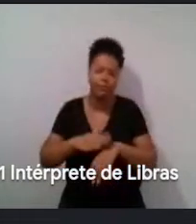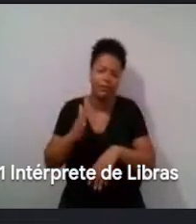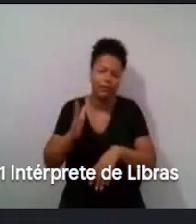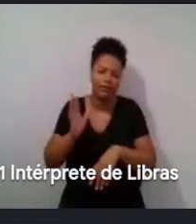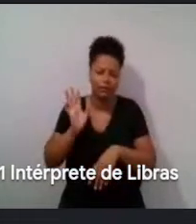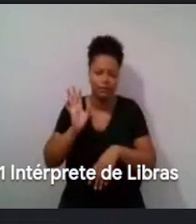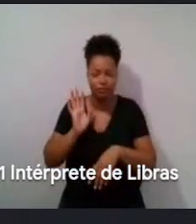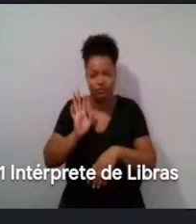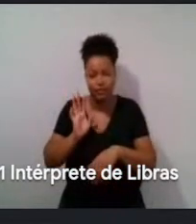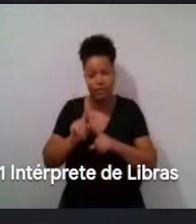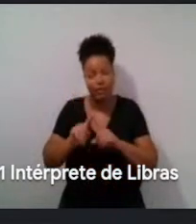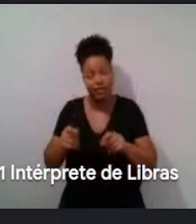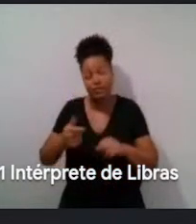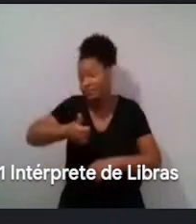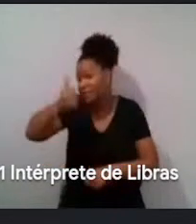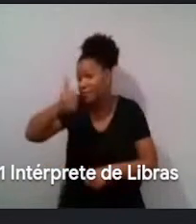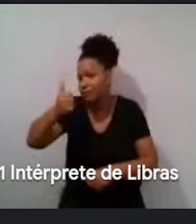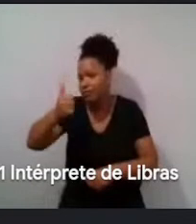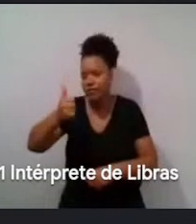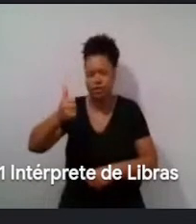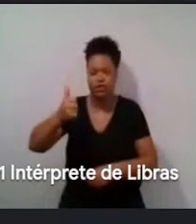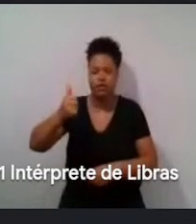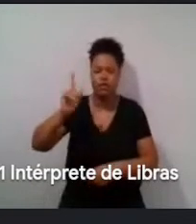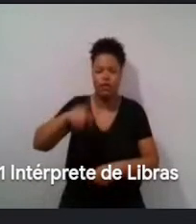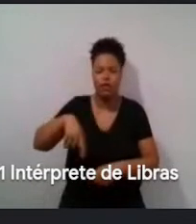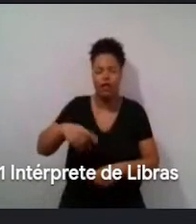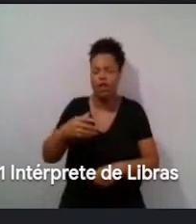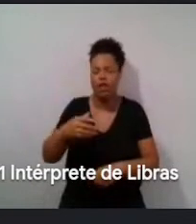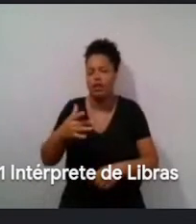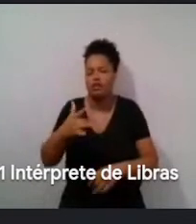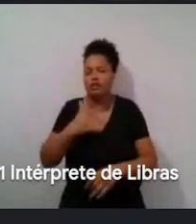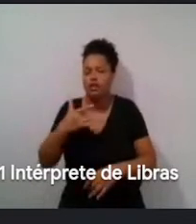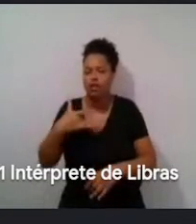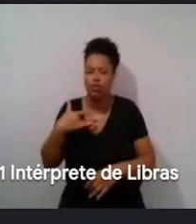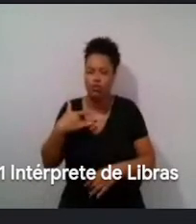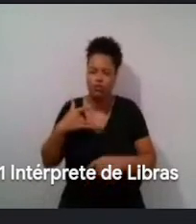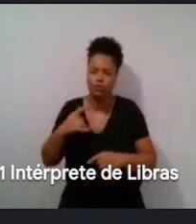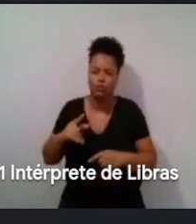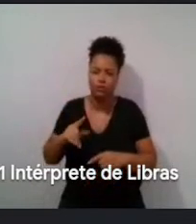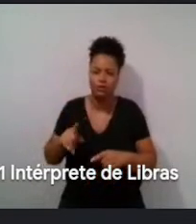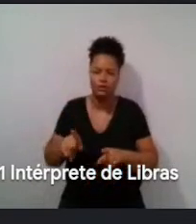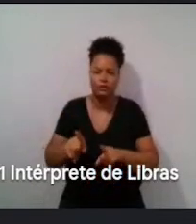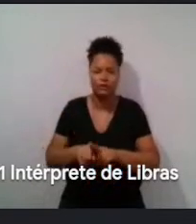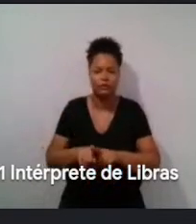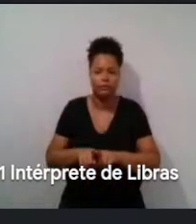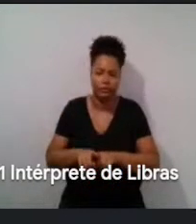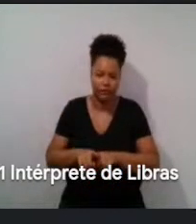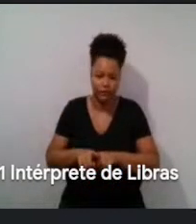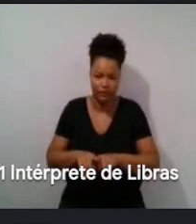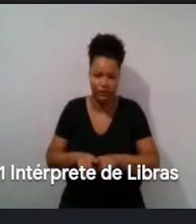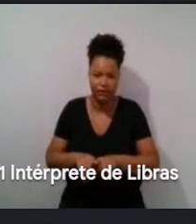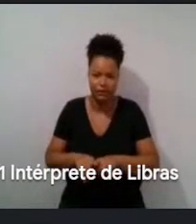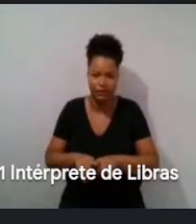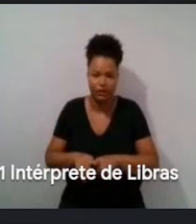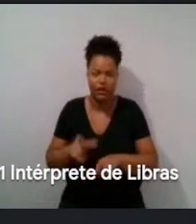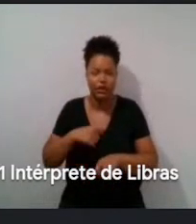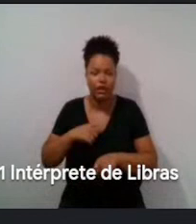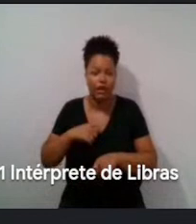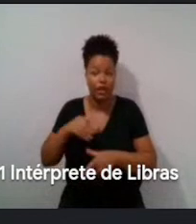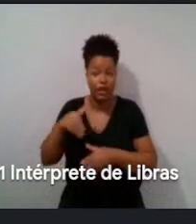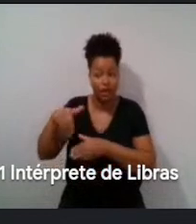pela nossa saúde e toda aquela pessoa envolvida nessas sessões. Já temos o risco aí da questão da realização das eleições,